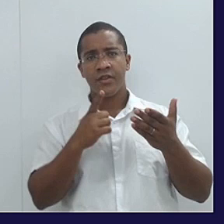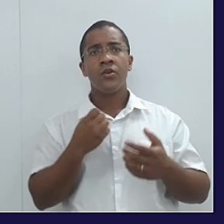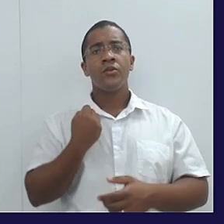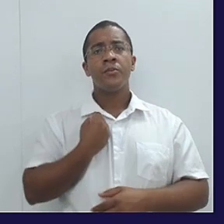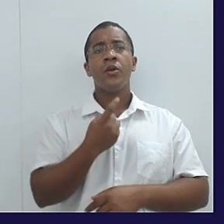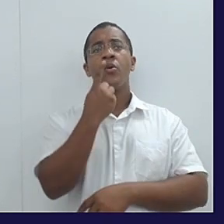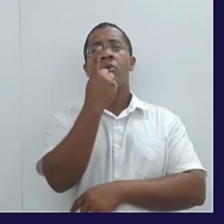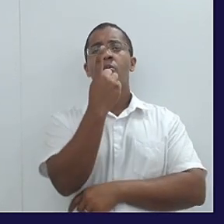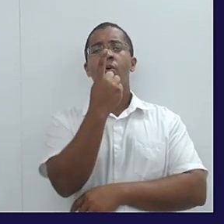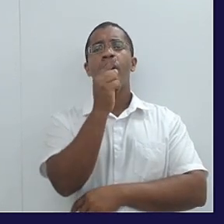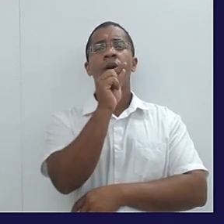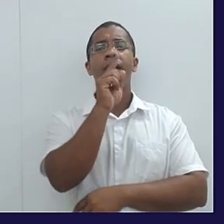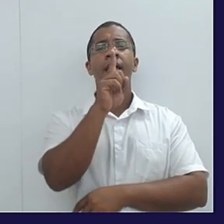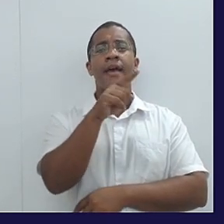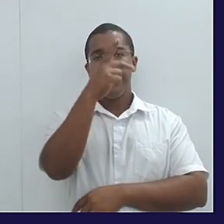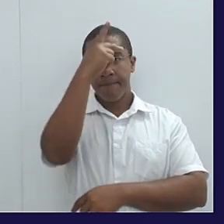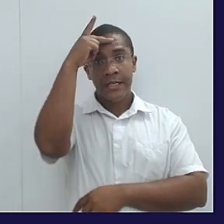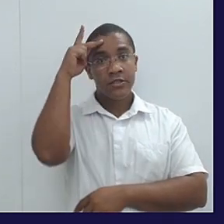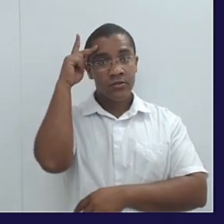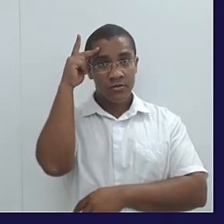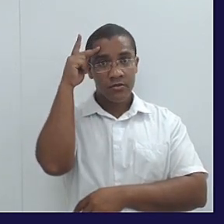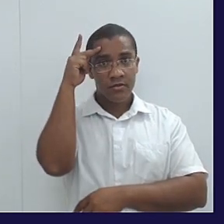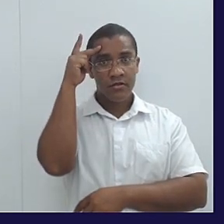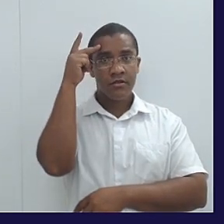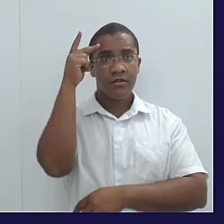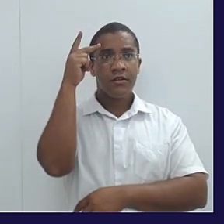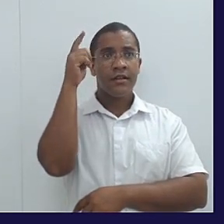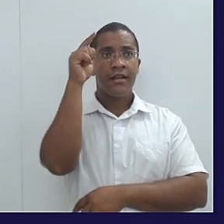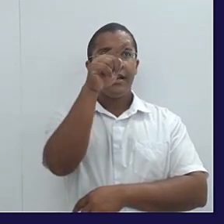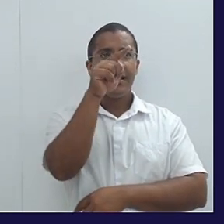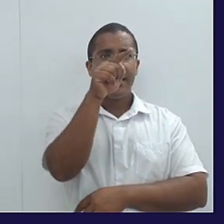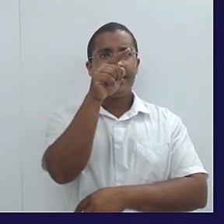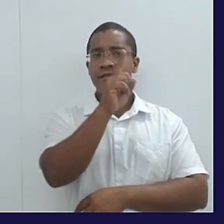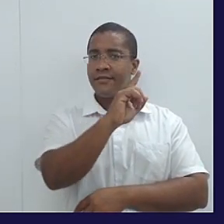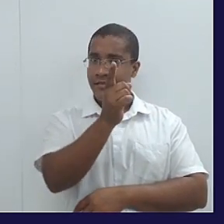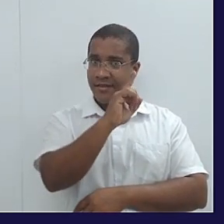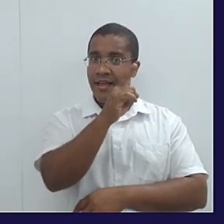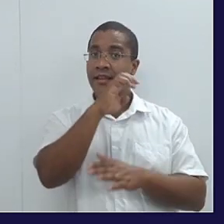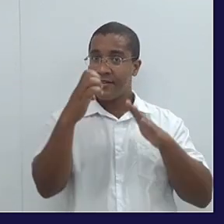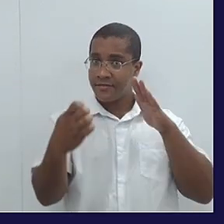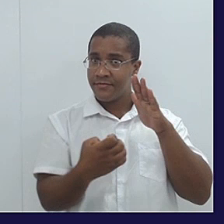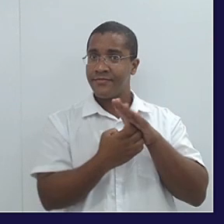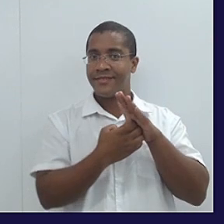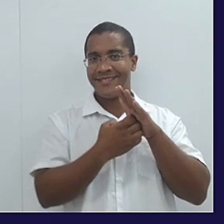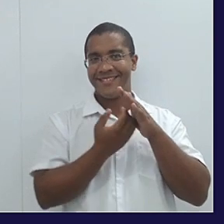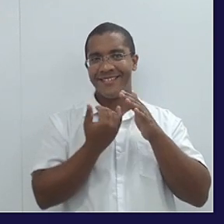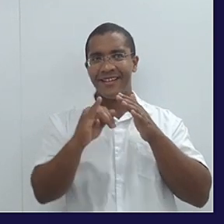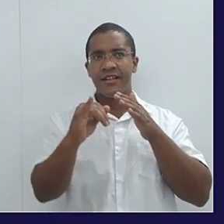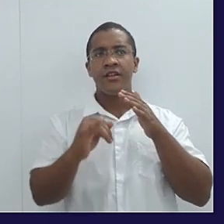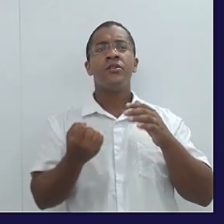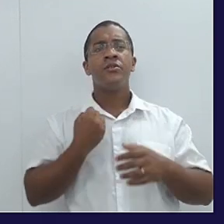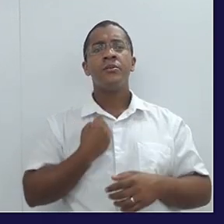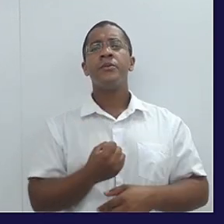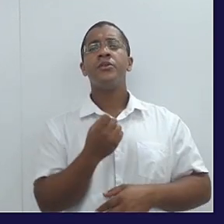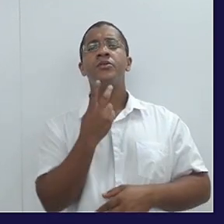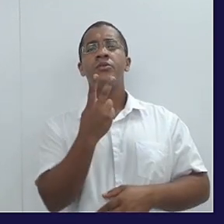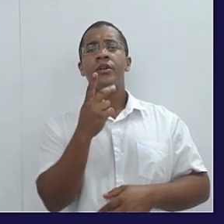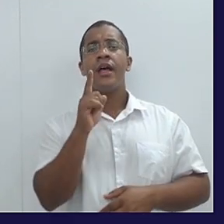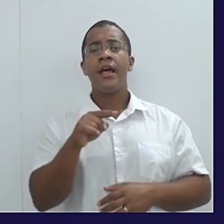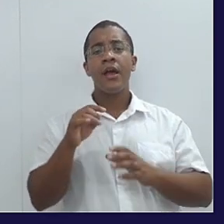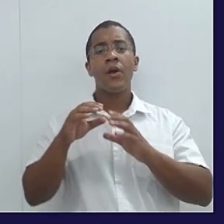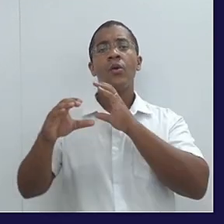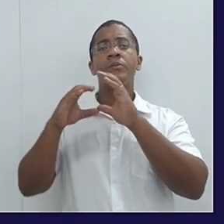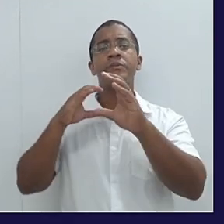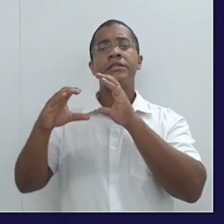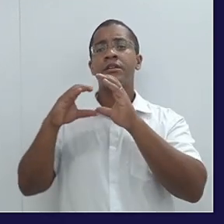eu falo do número 1, eu estou falando ali dos dados da concessionária. Se eu falo do número 2, eu falo sobre os